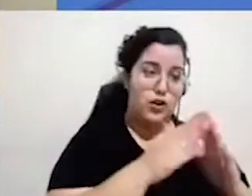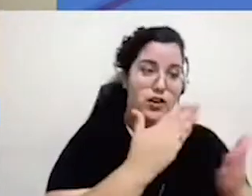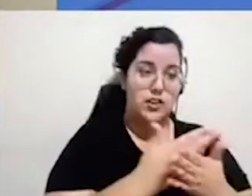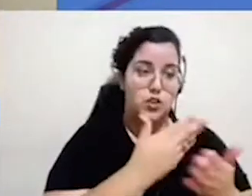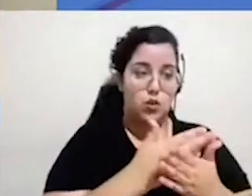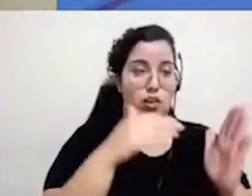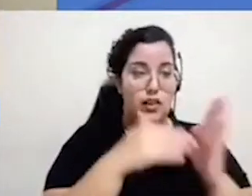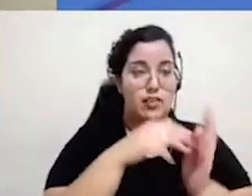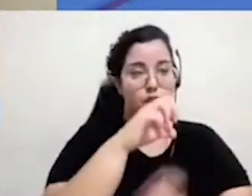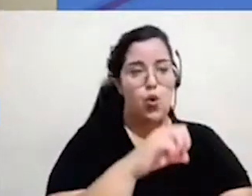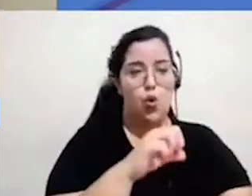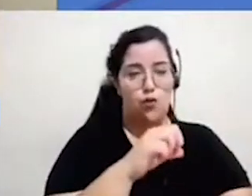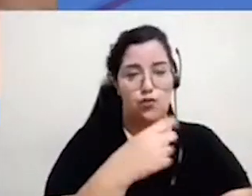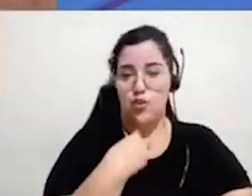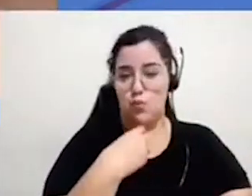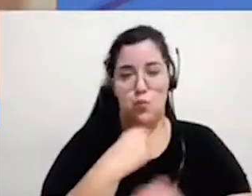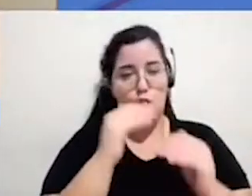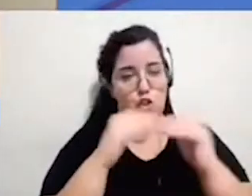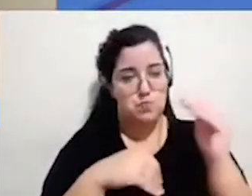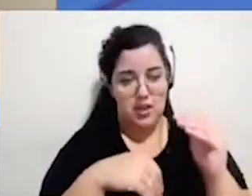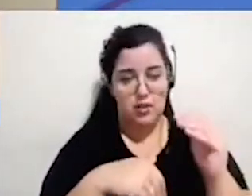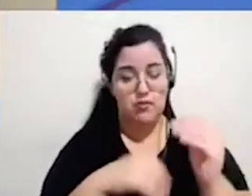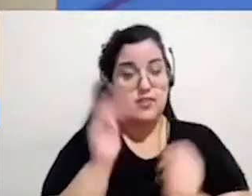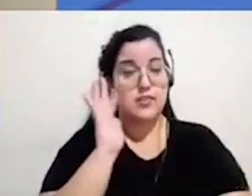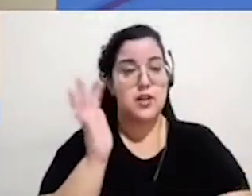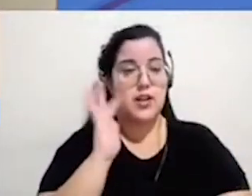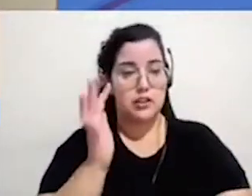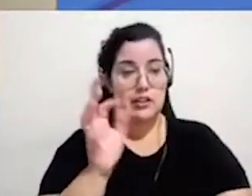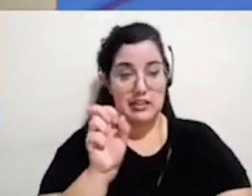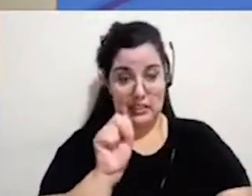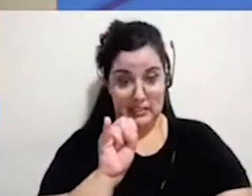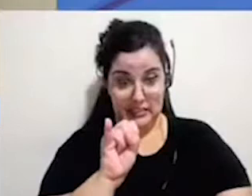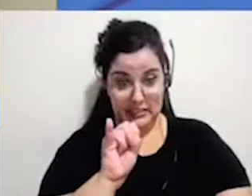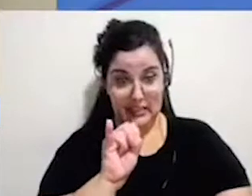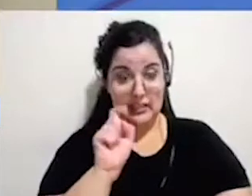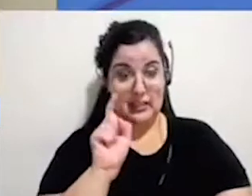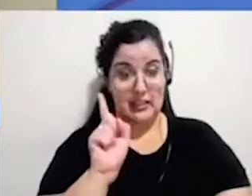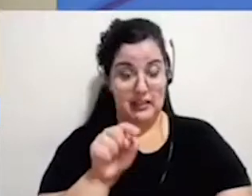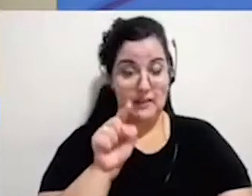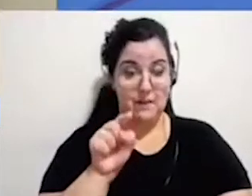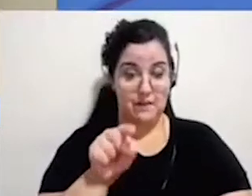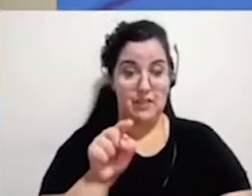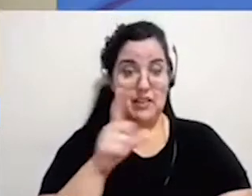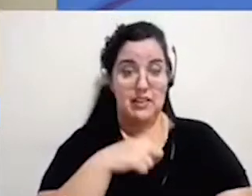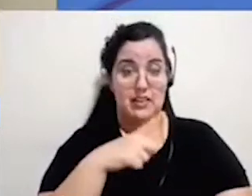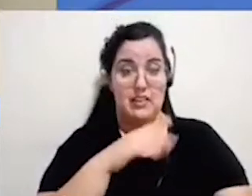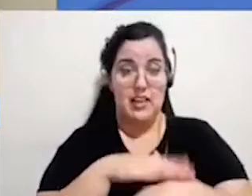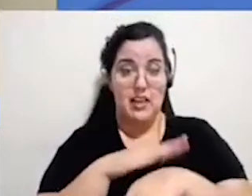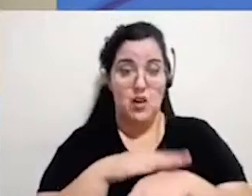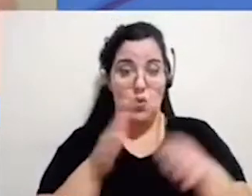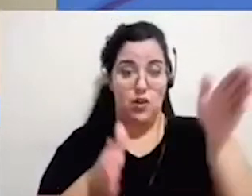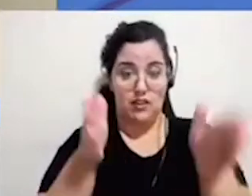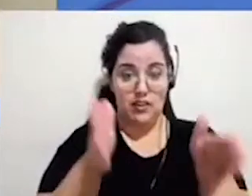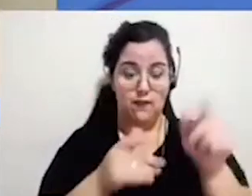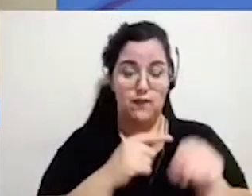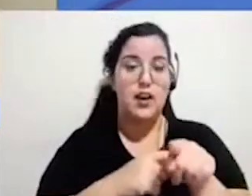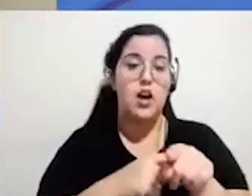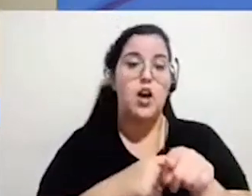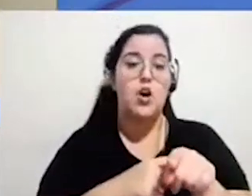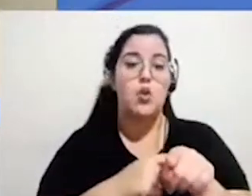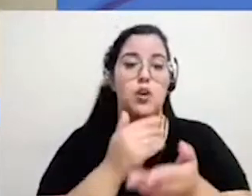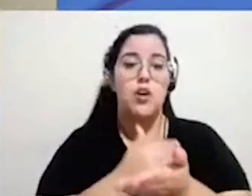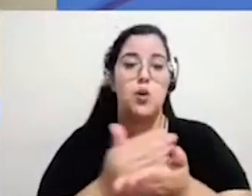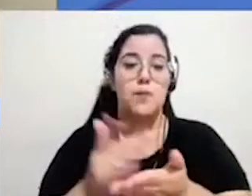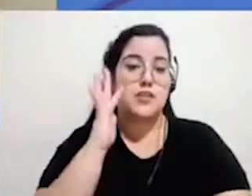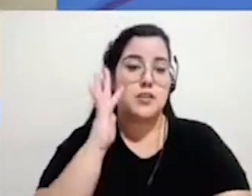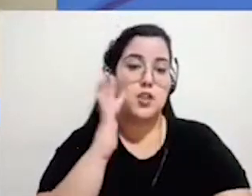ser 7. Ela não pode ser 6. E se ela for, se este intervalo começa a aumentar... Ele falou assim, quem é que